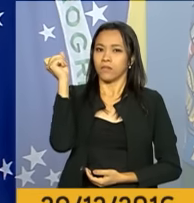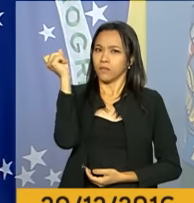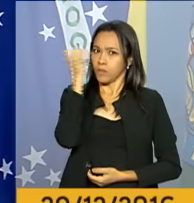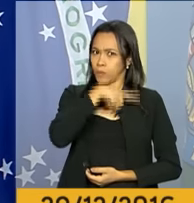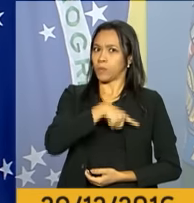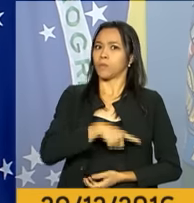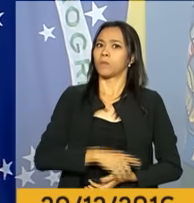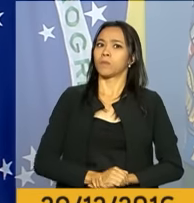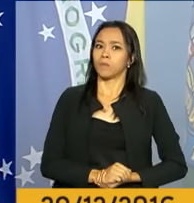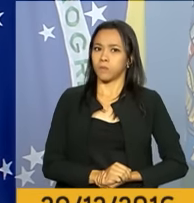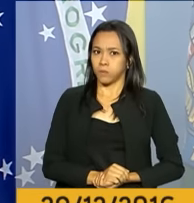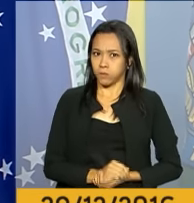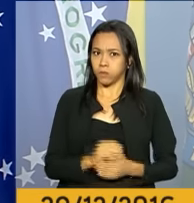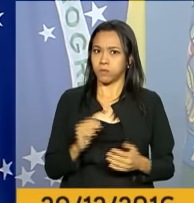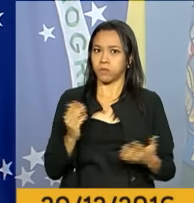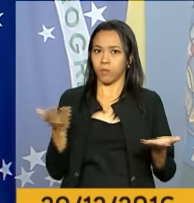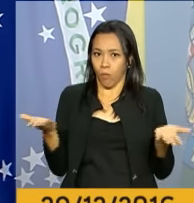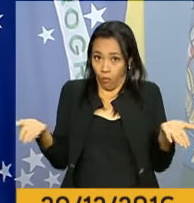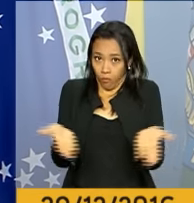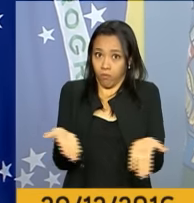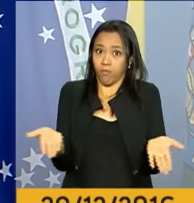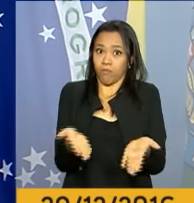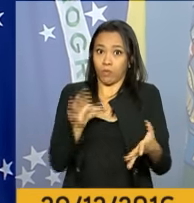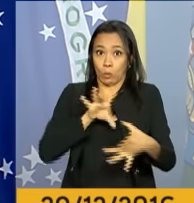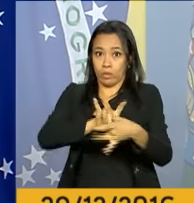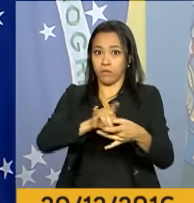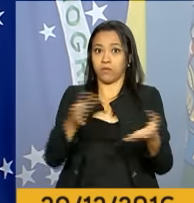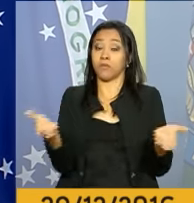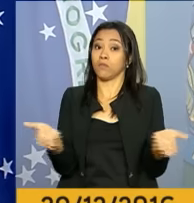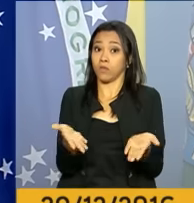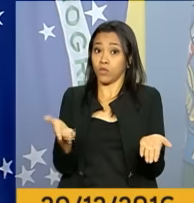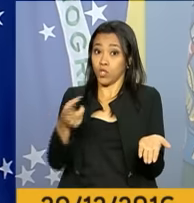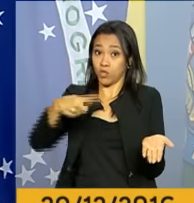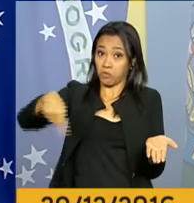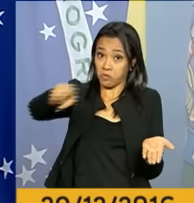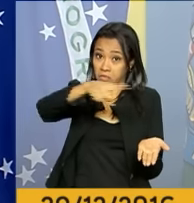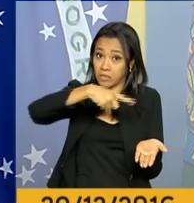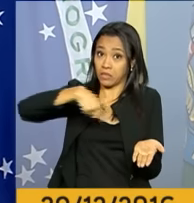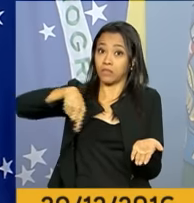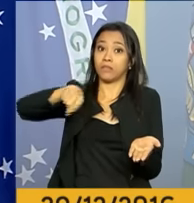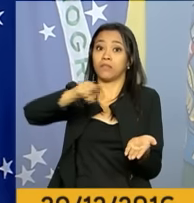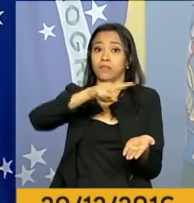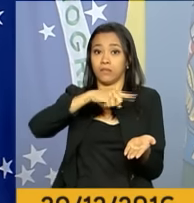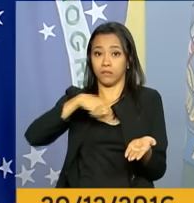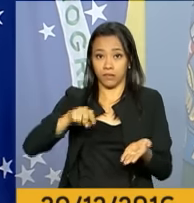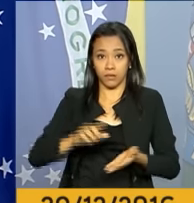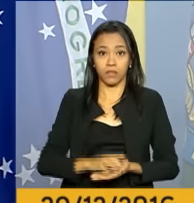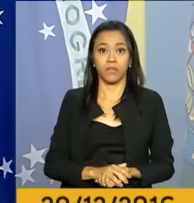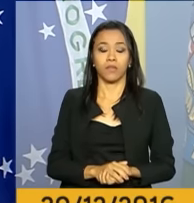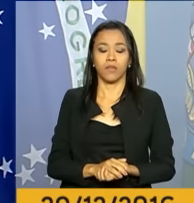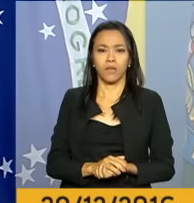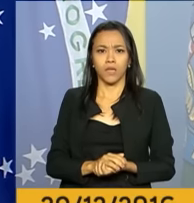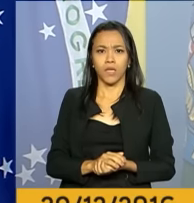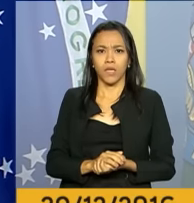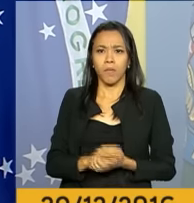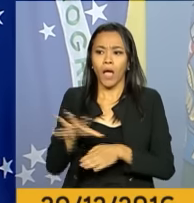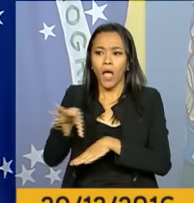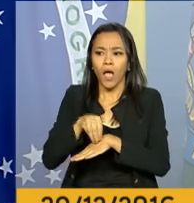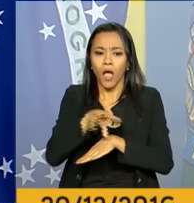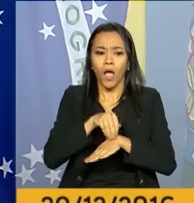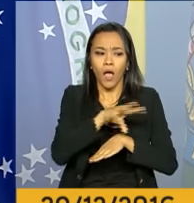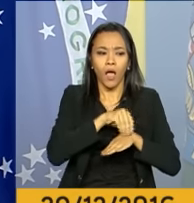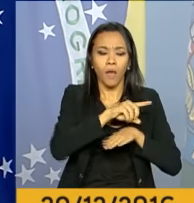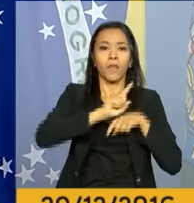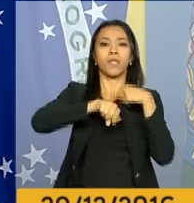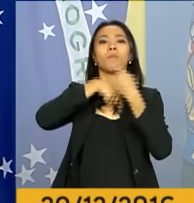difícil nos dias atuais vocês obterem a notícia para o dia seguinte